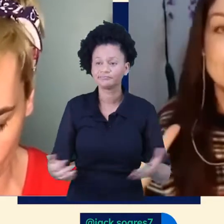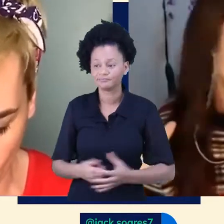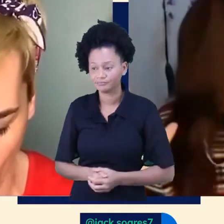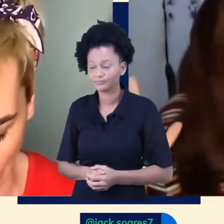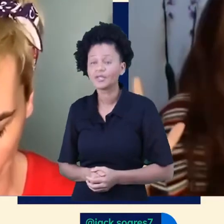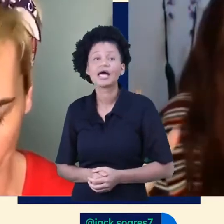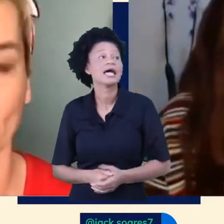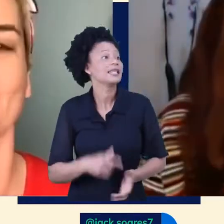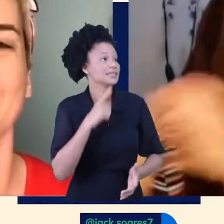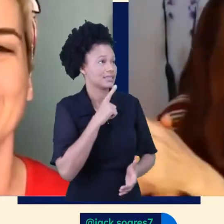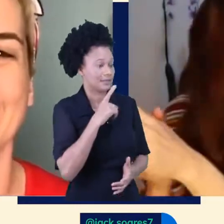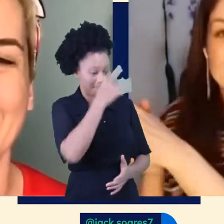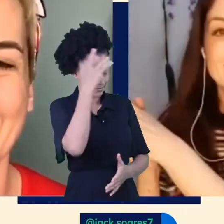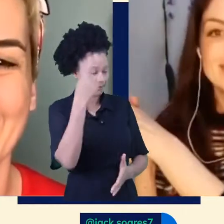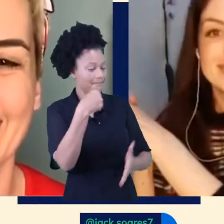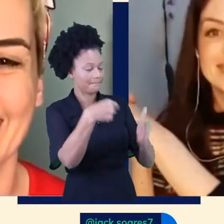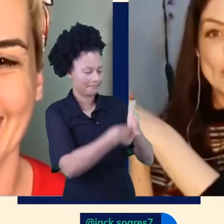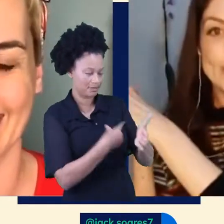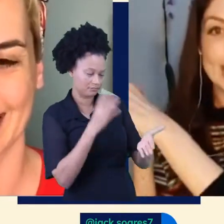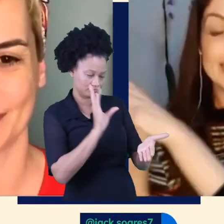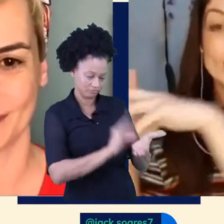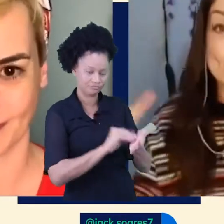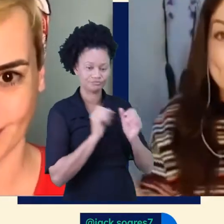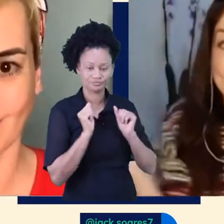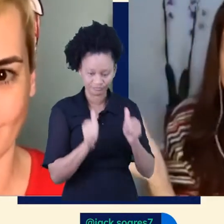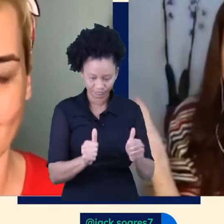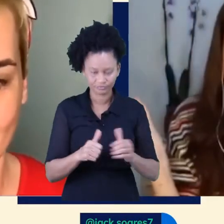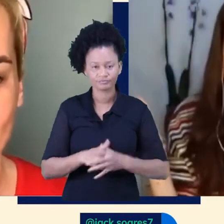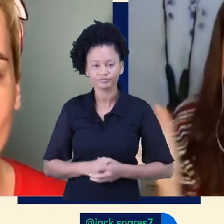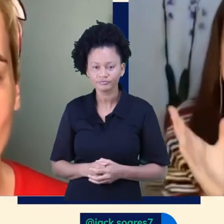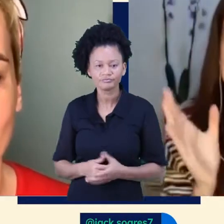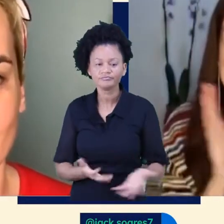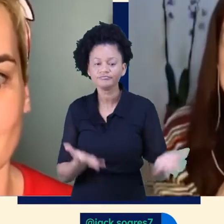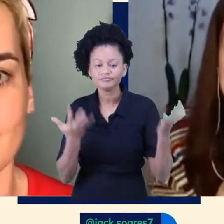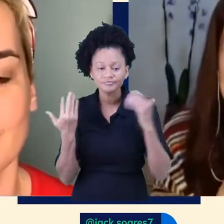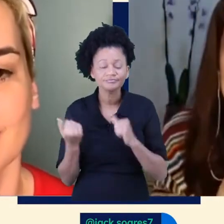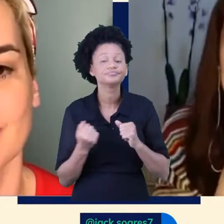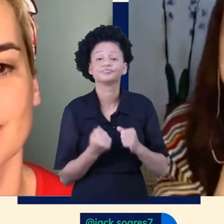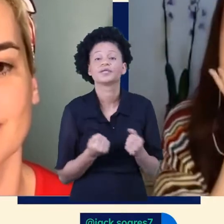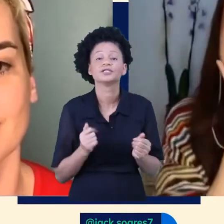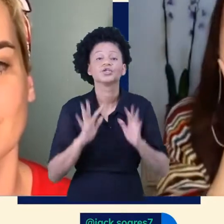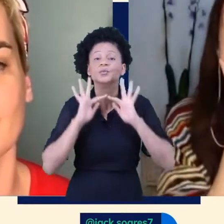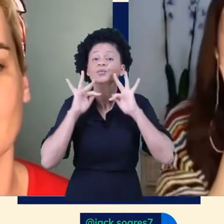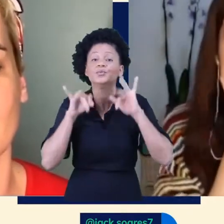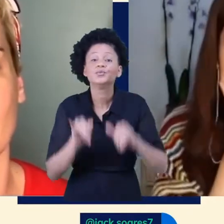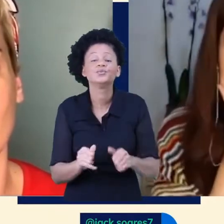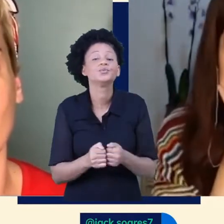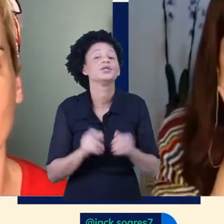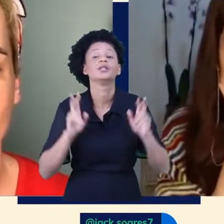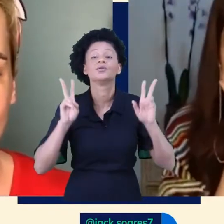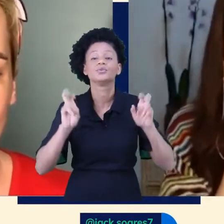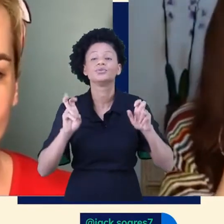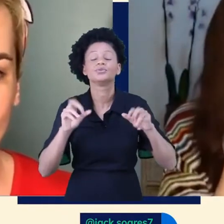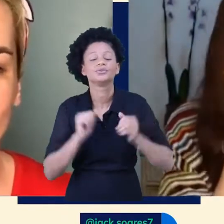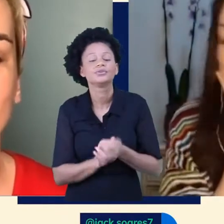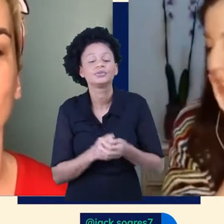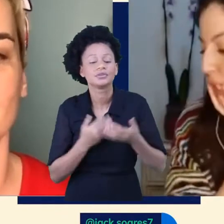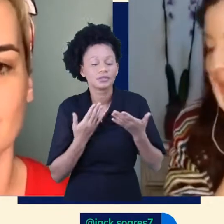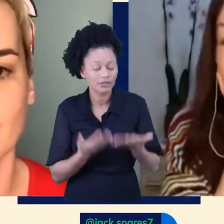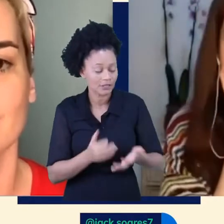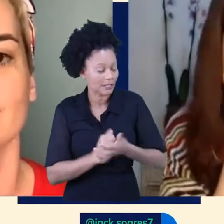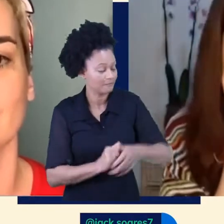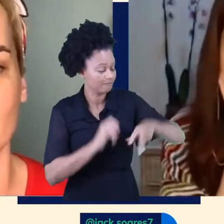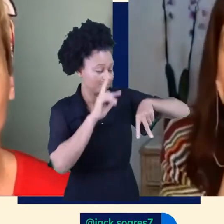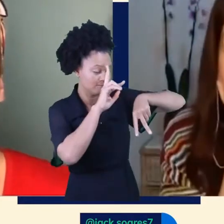então podem continuar. Então, vamos lá. Então, só para finalizar sobre gênero, vamos lá para a violência sexual que a gente